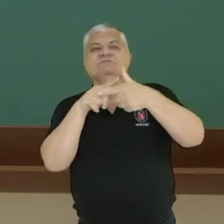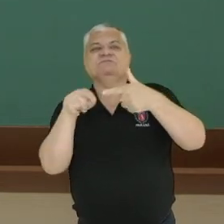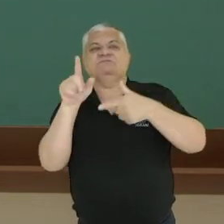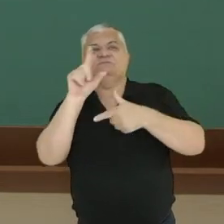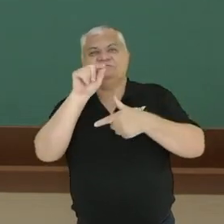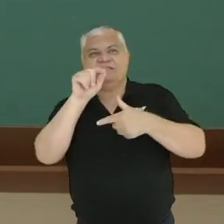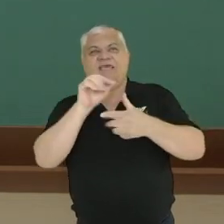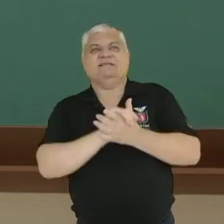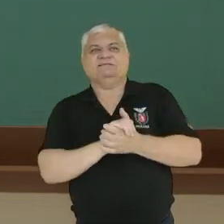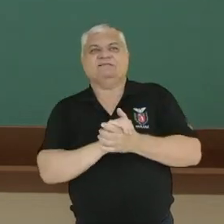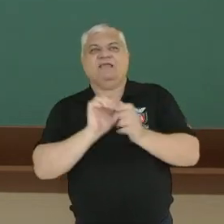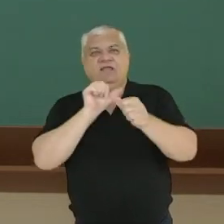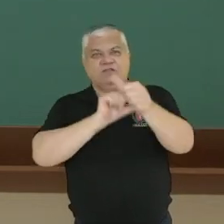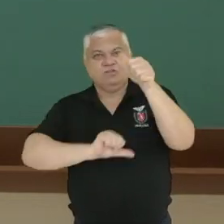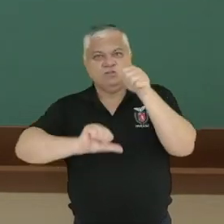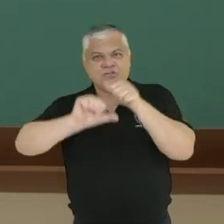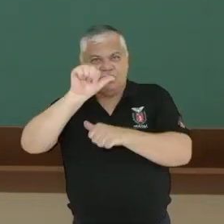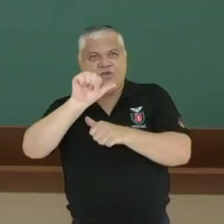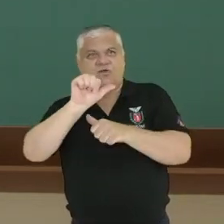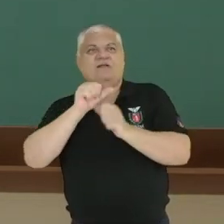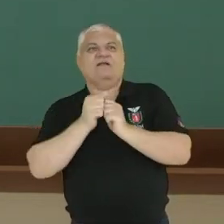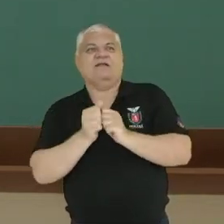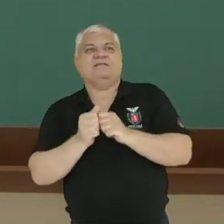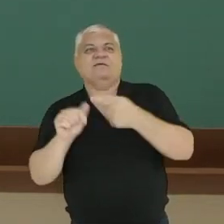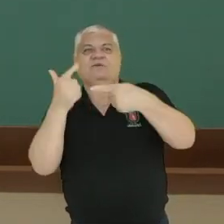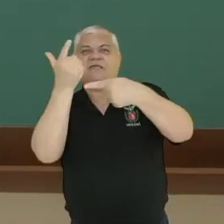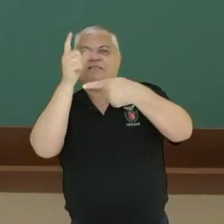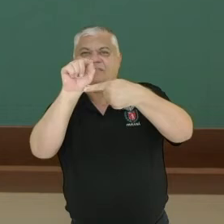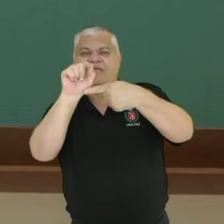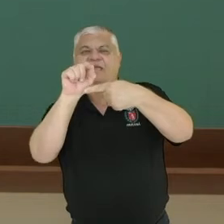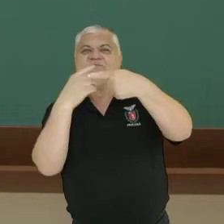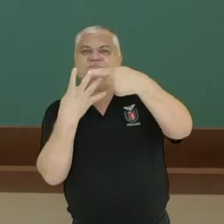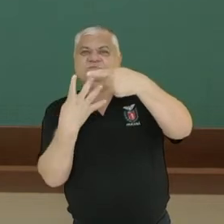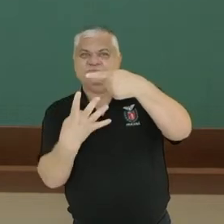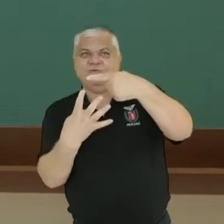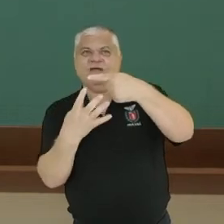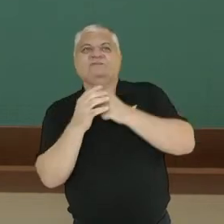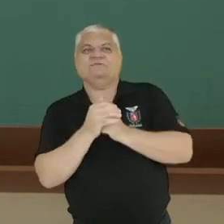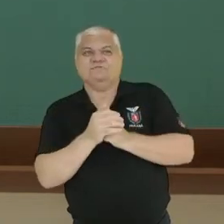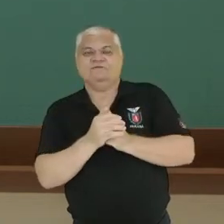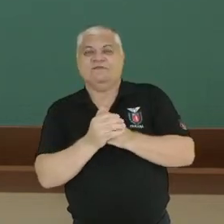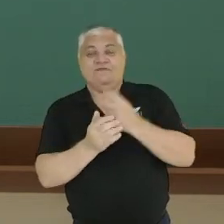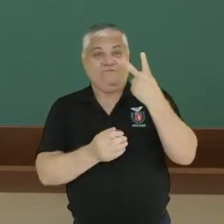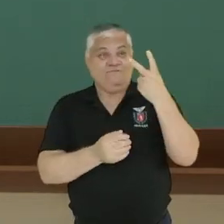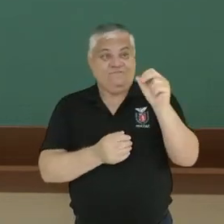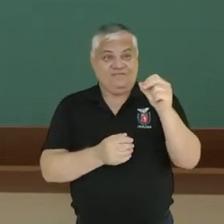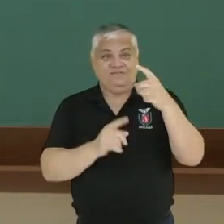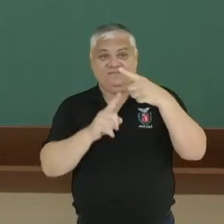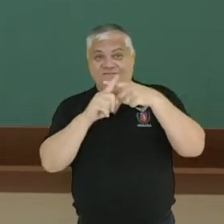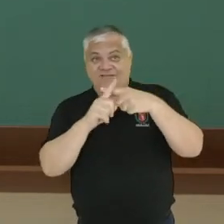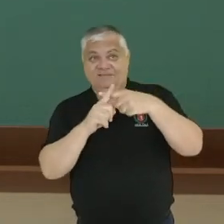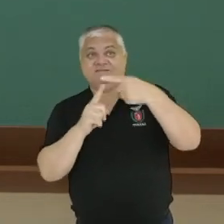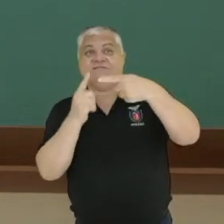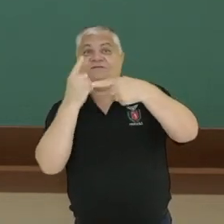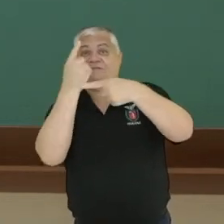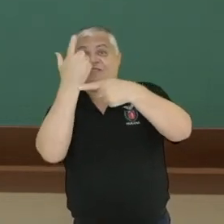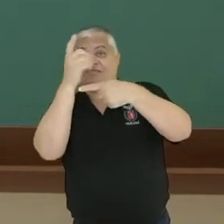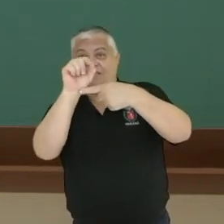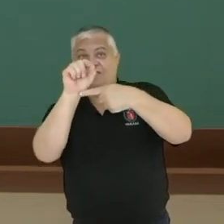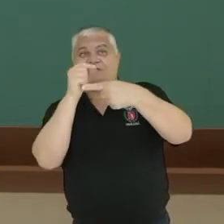com o seu valor inverso para o numerador, né? Então, ficamos com 20 vezes o log de 10,